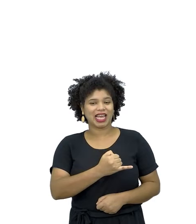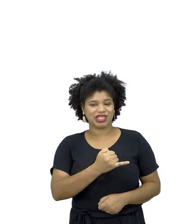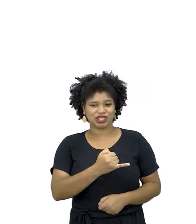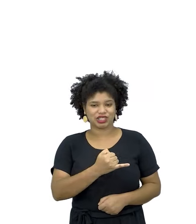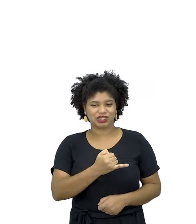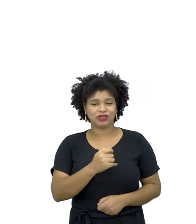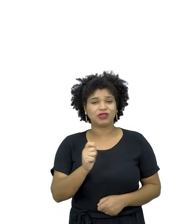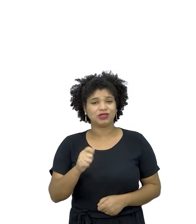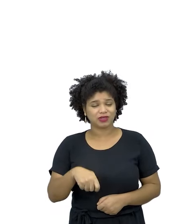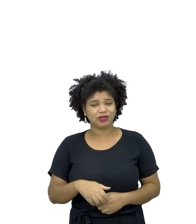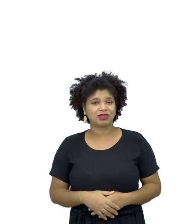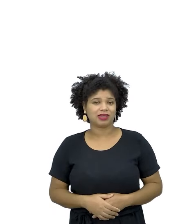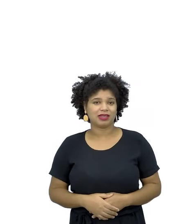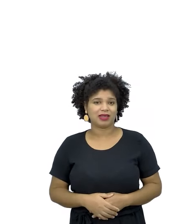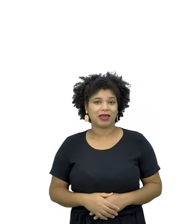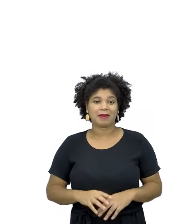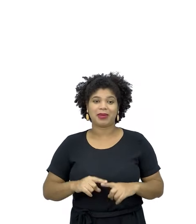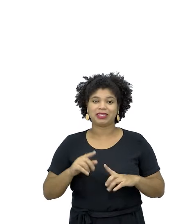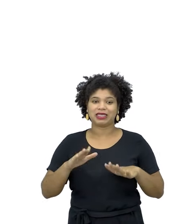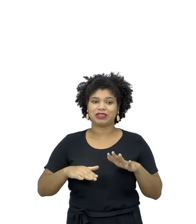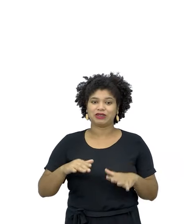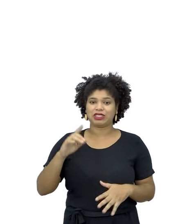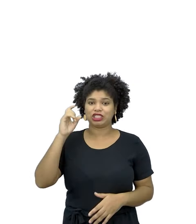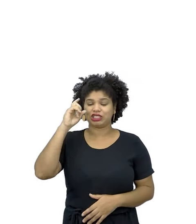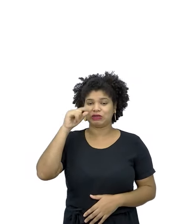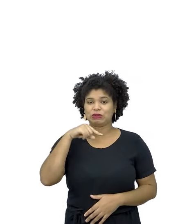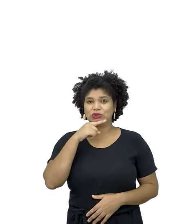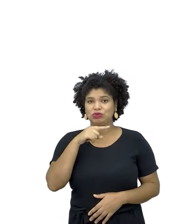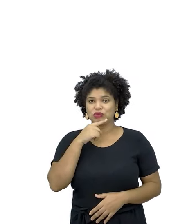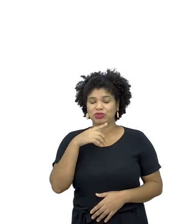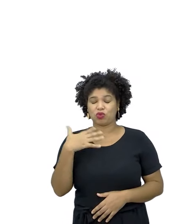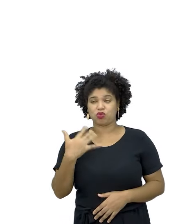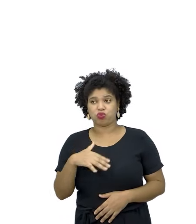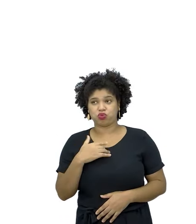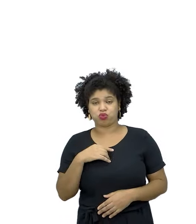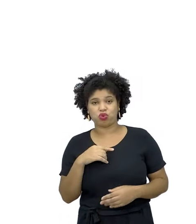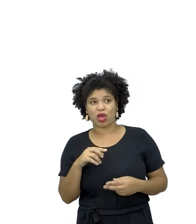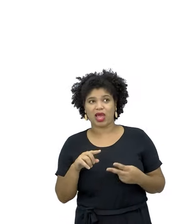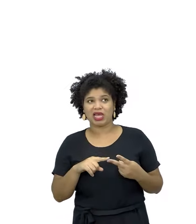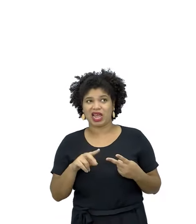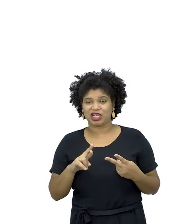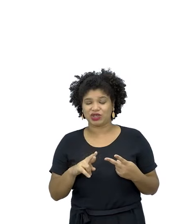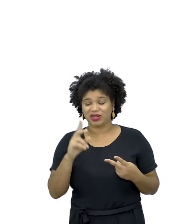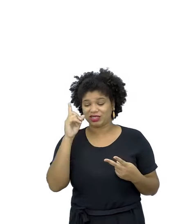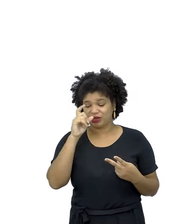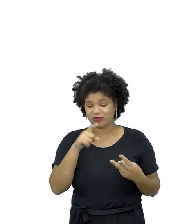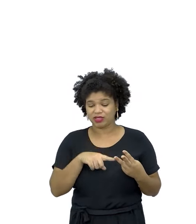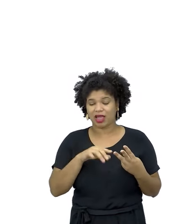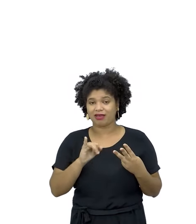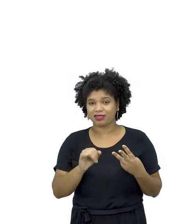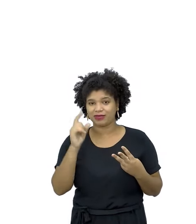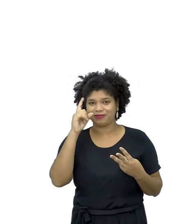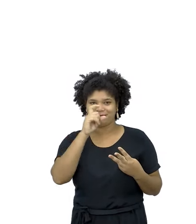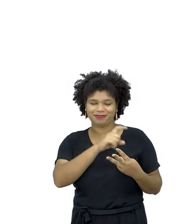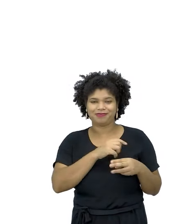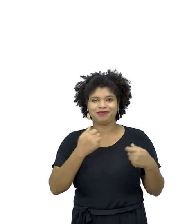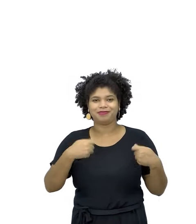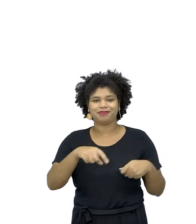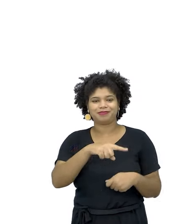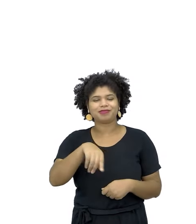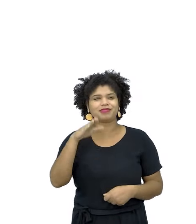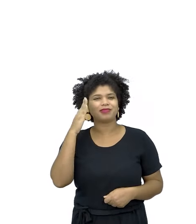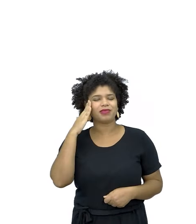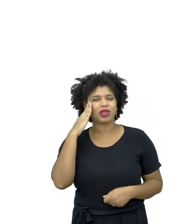número racional, já se torna mais difícil. Se eu passar para o irracional, ainda se torna mais difícil ainda. Então, eu tenho que fazer com que recuperar esse